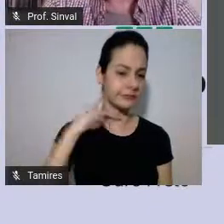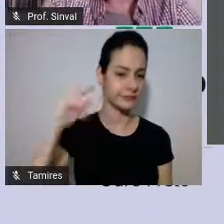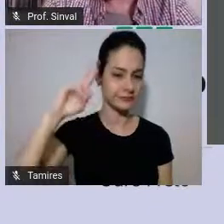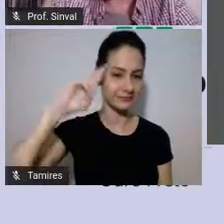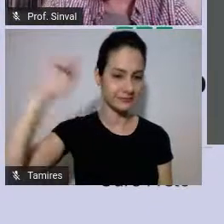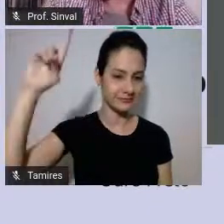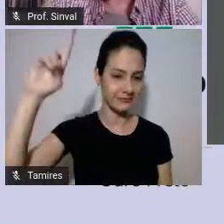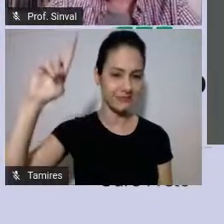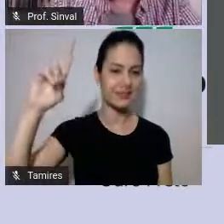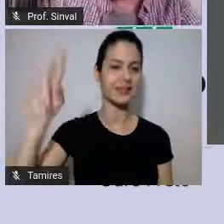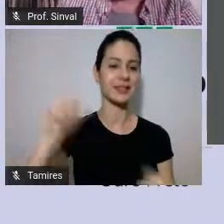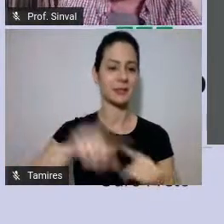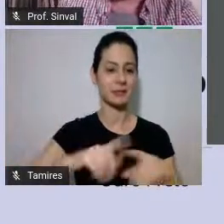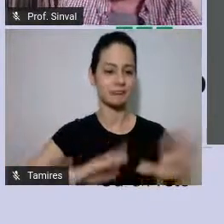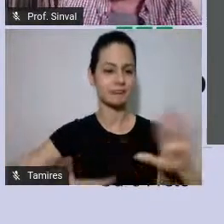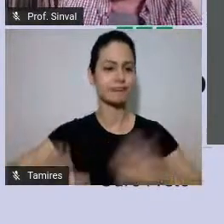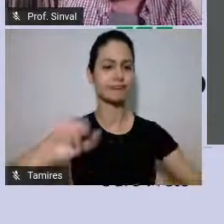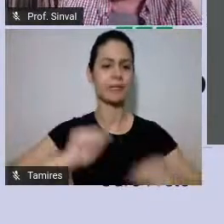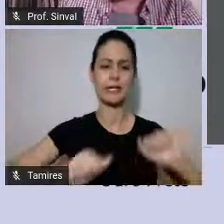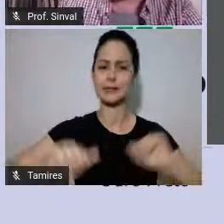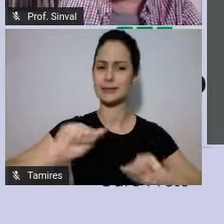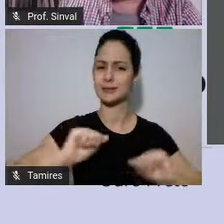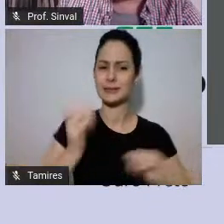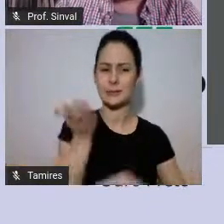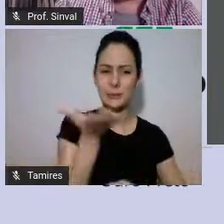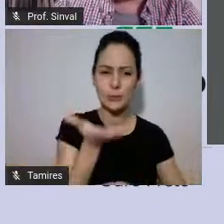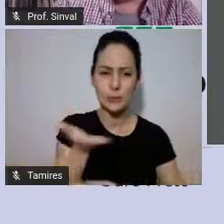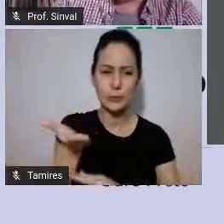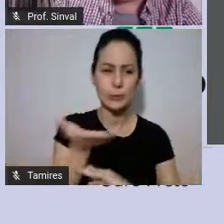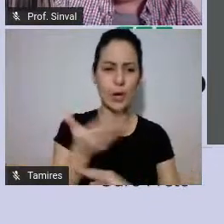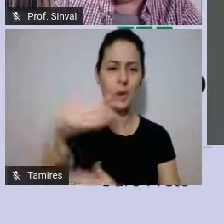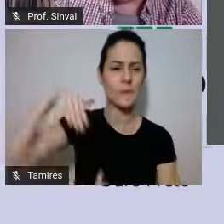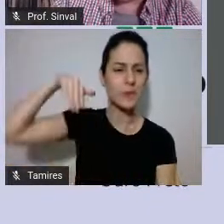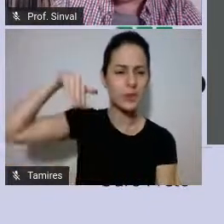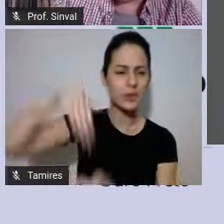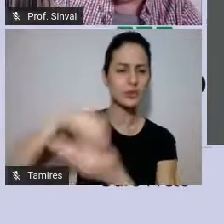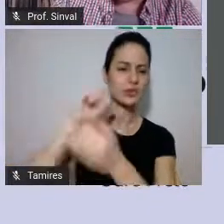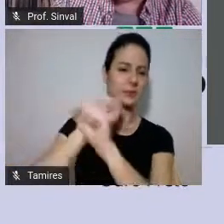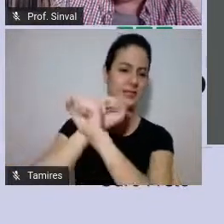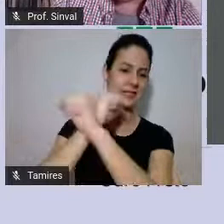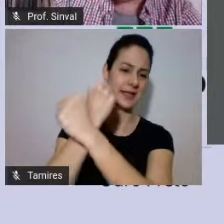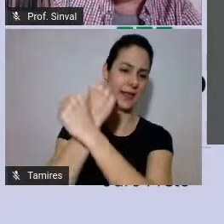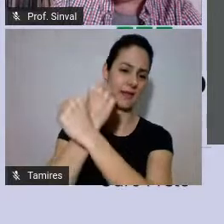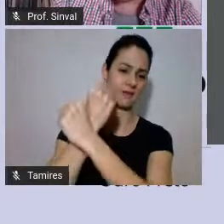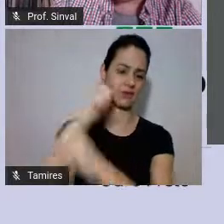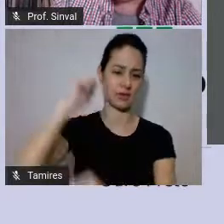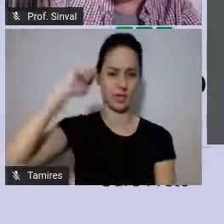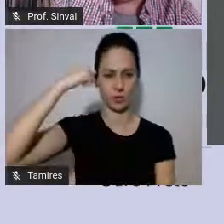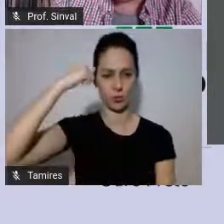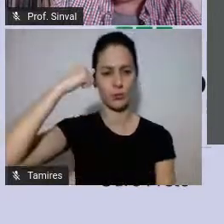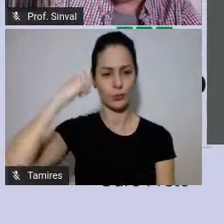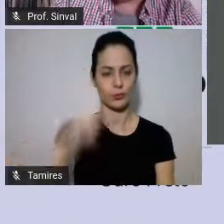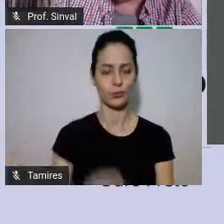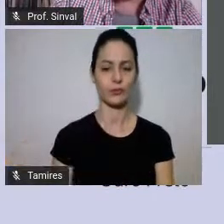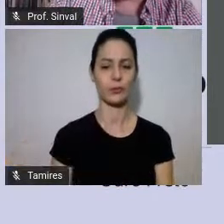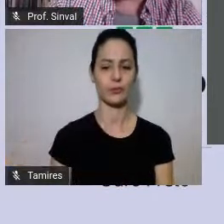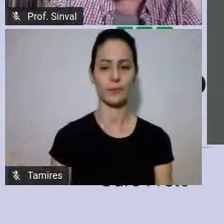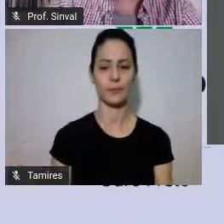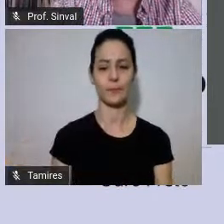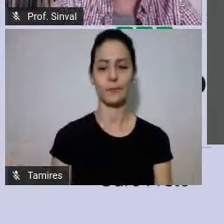os serviçais e, por último, no último extrato, os escravos negros. Já no jantar,